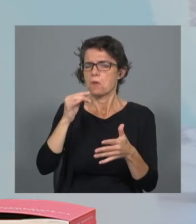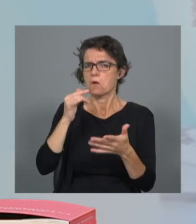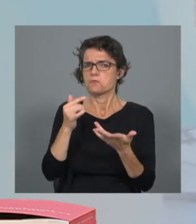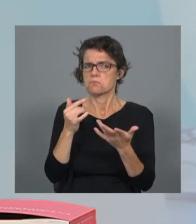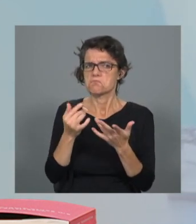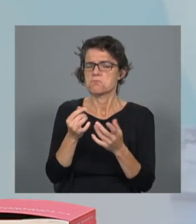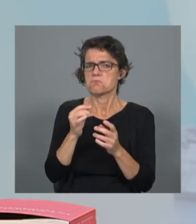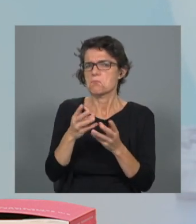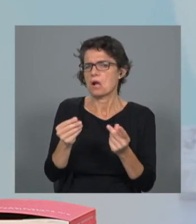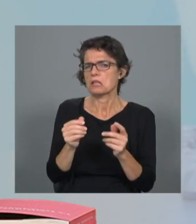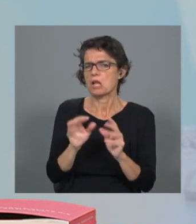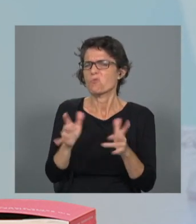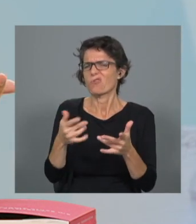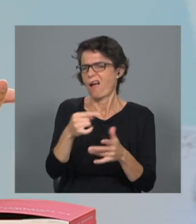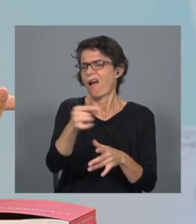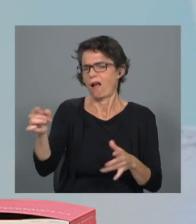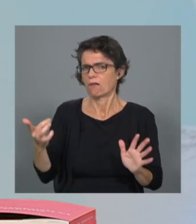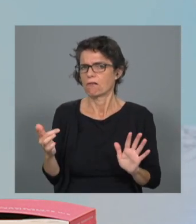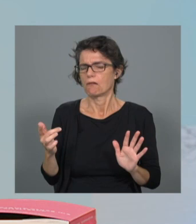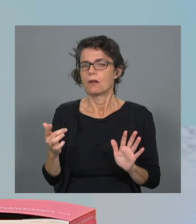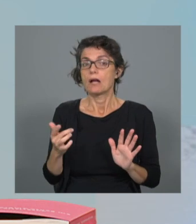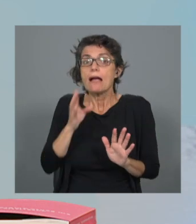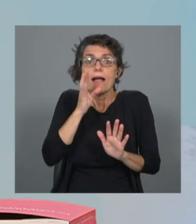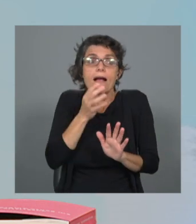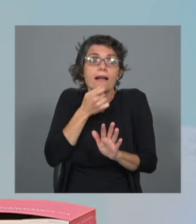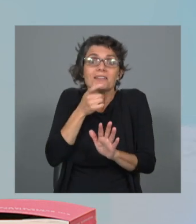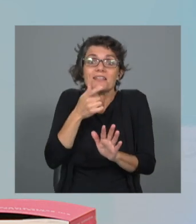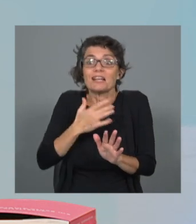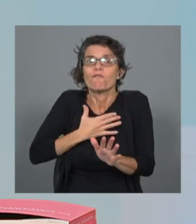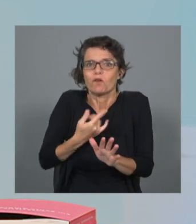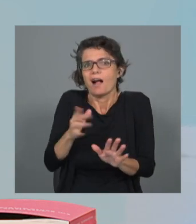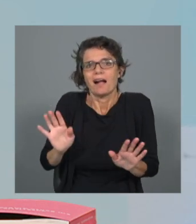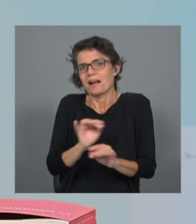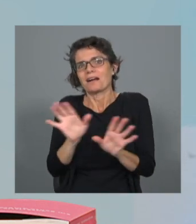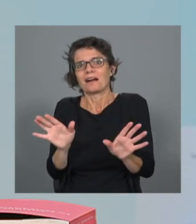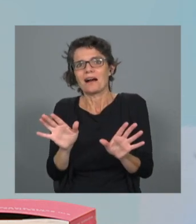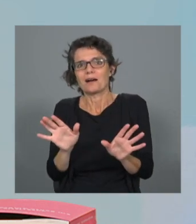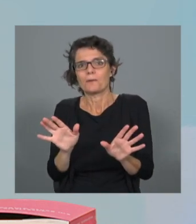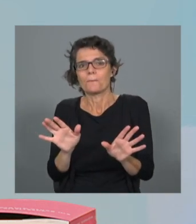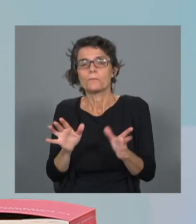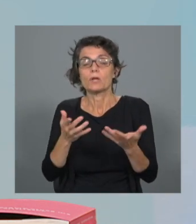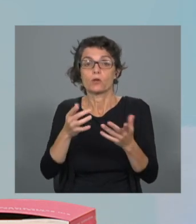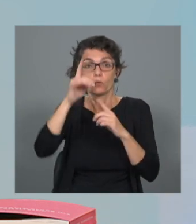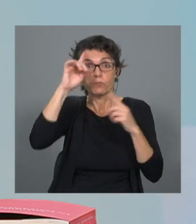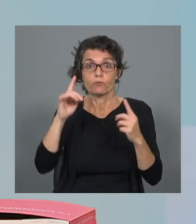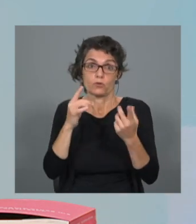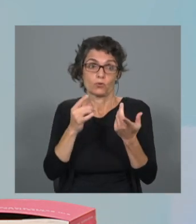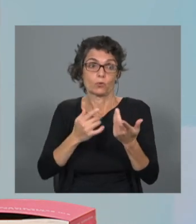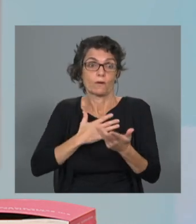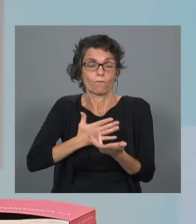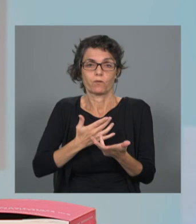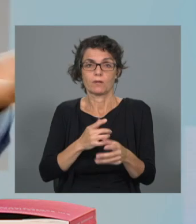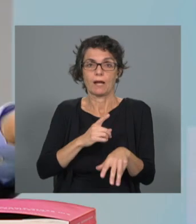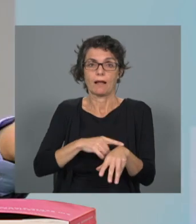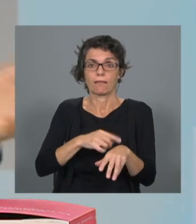arranjar sempre, assim haja boa vontade, assim haja desejo, assim nós consigamos, quer a disponibilidade dos professores para os tempos e